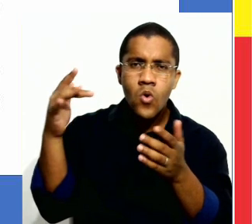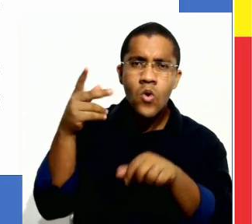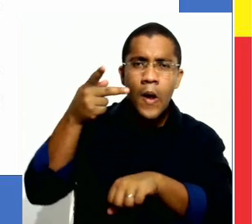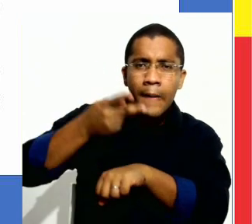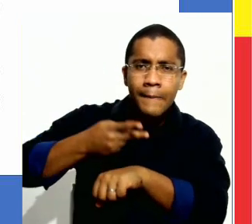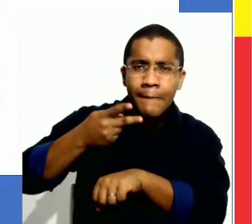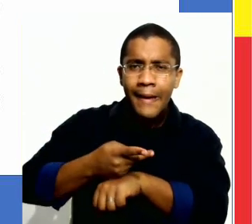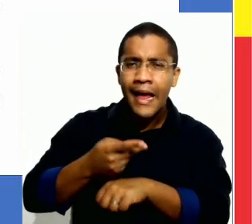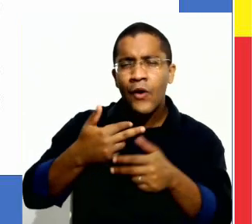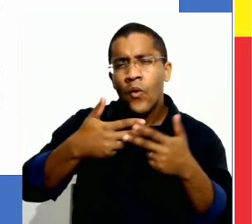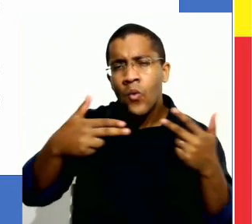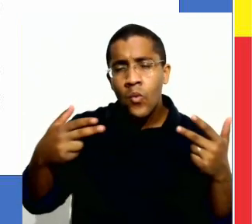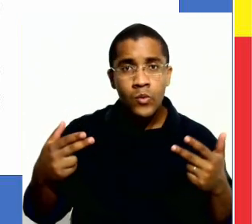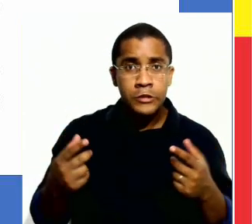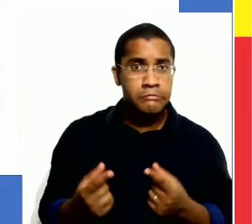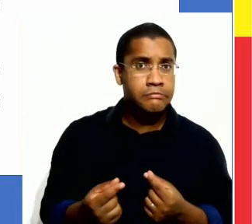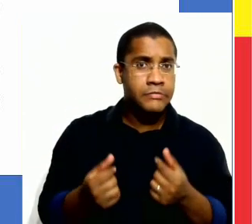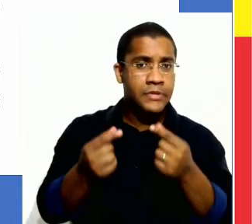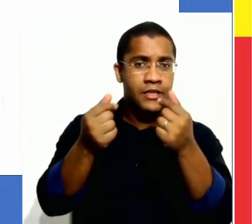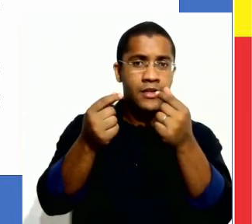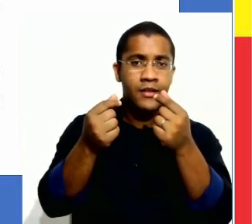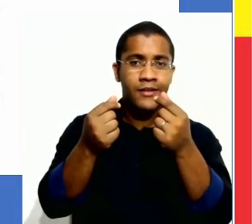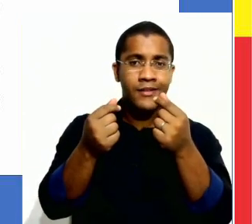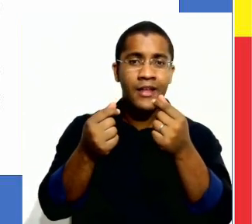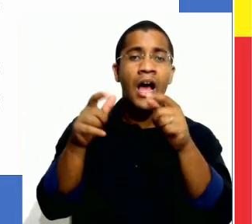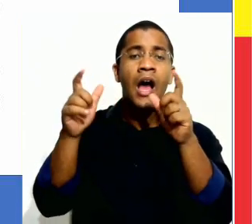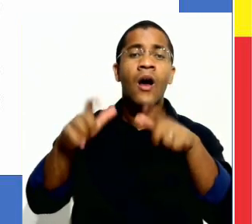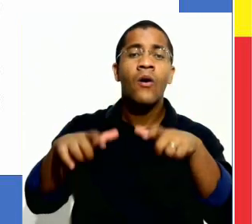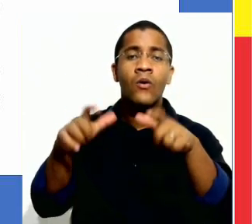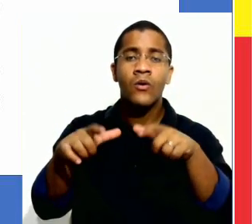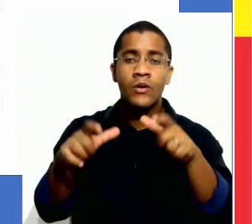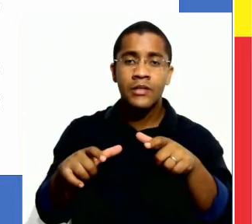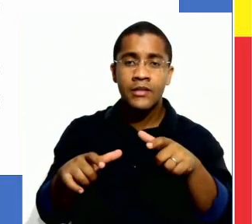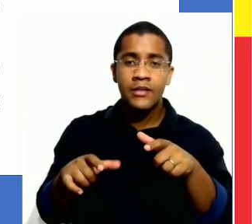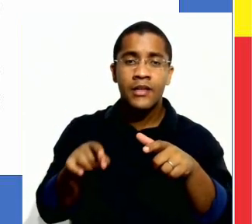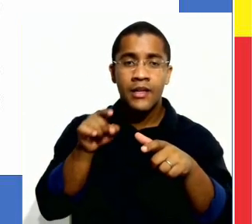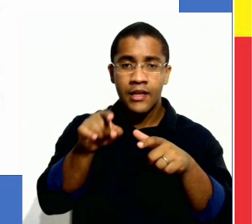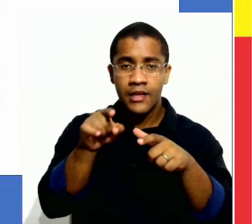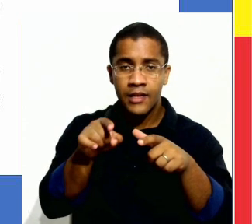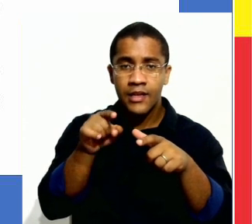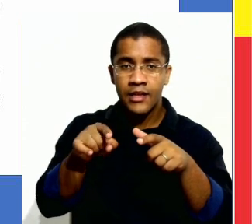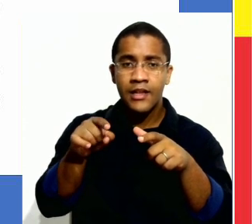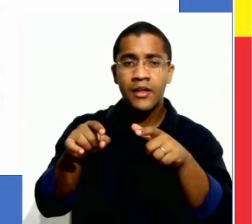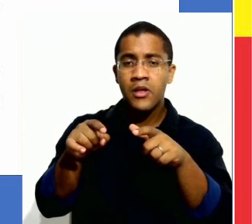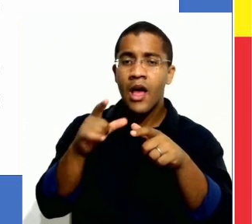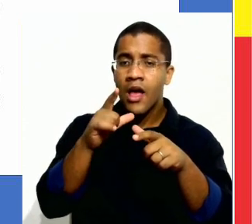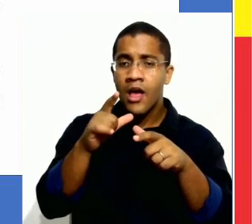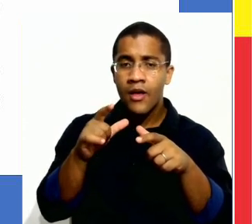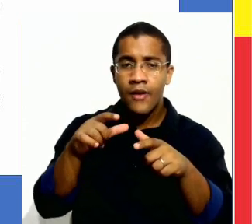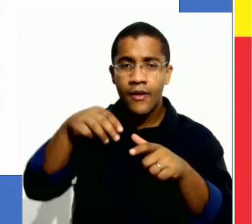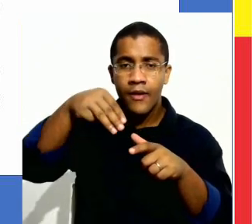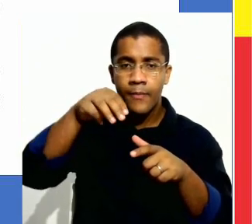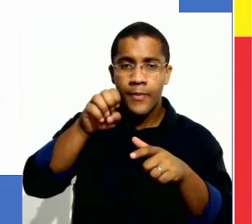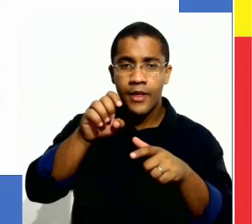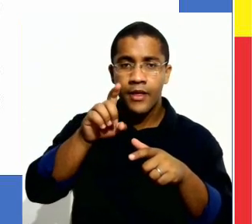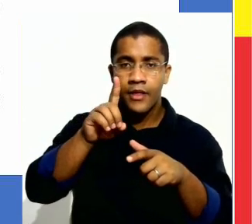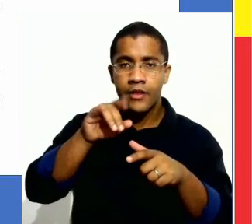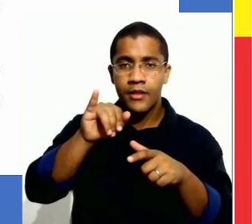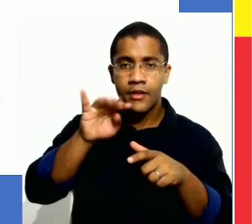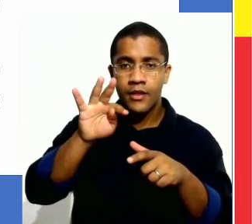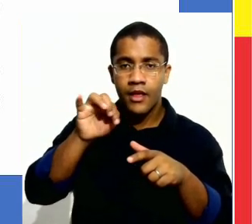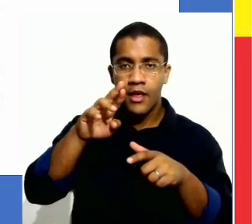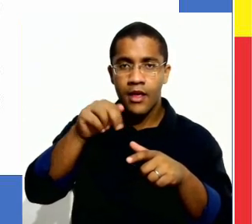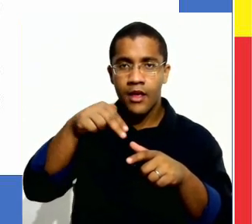sobretudo aonde? No grande Mediterrâneo, onde fundaram o quê? Diversas colônias